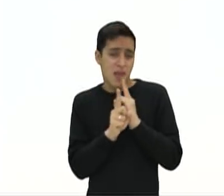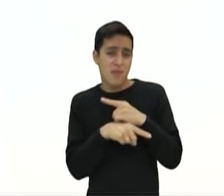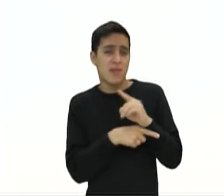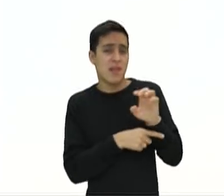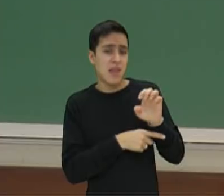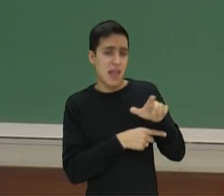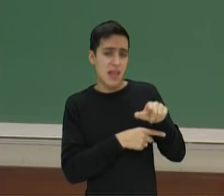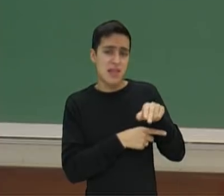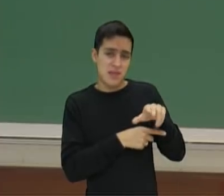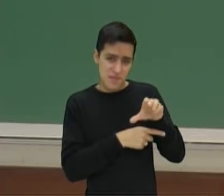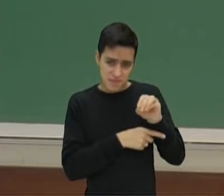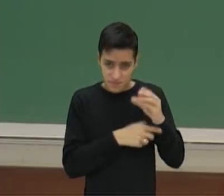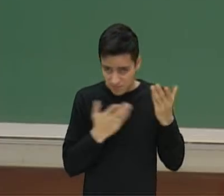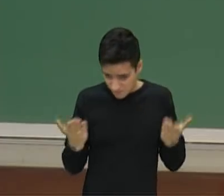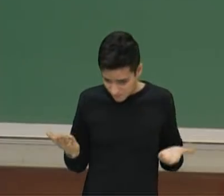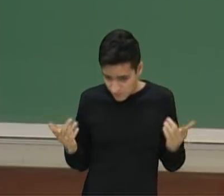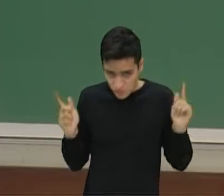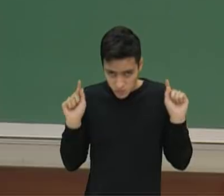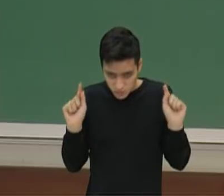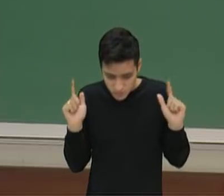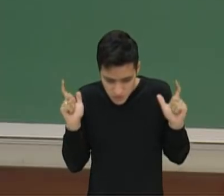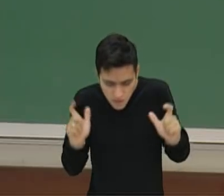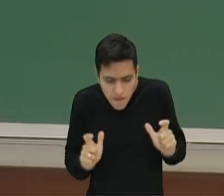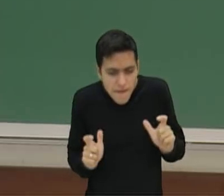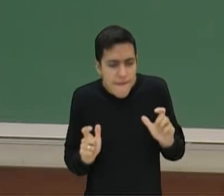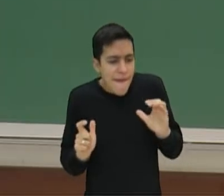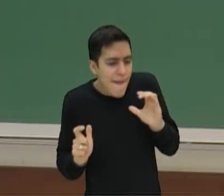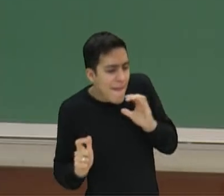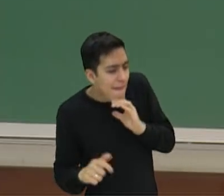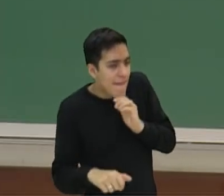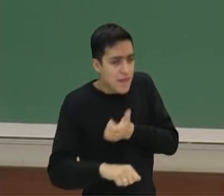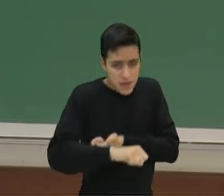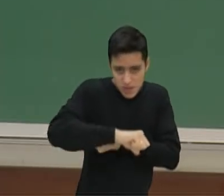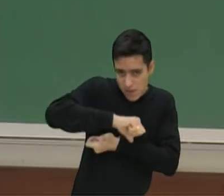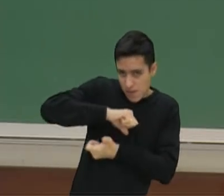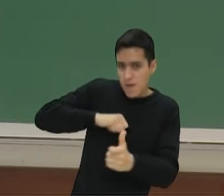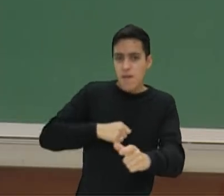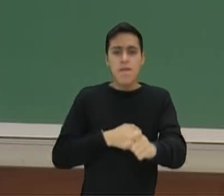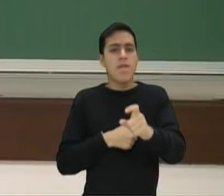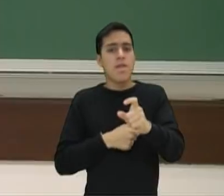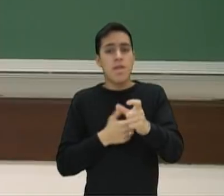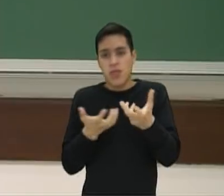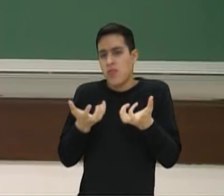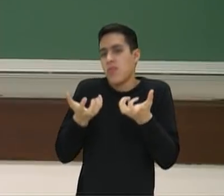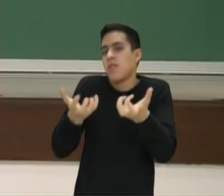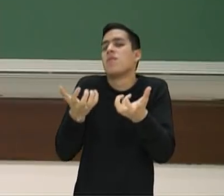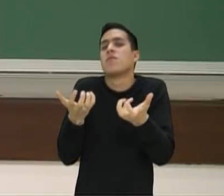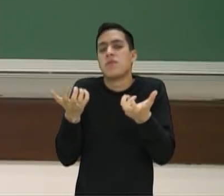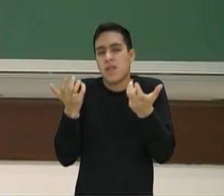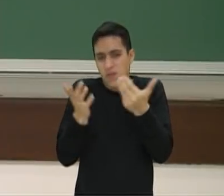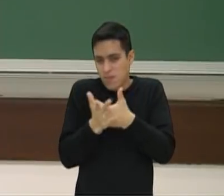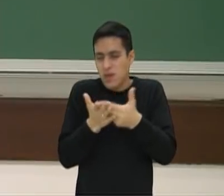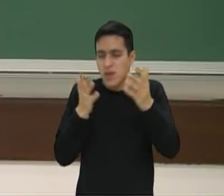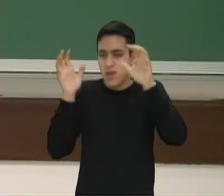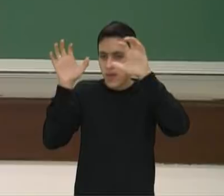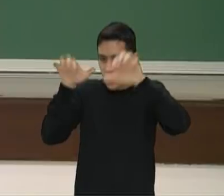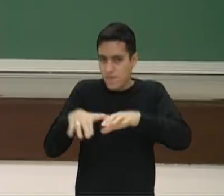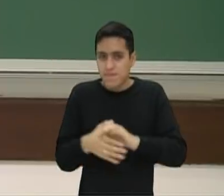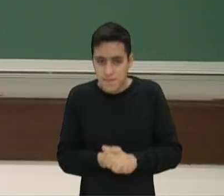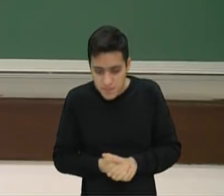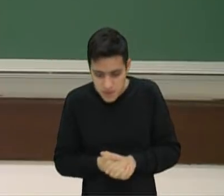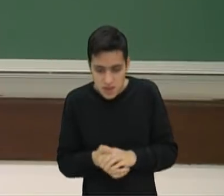El Ninho, ou seja, aonde há aquecimento, seca, a chuva, e aonde